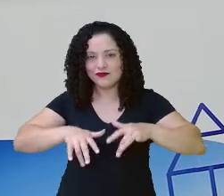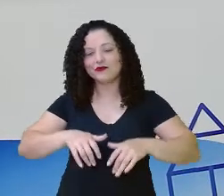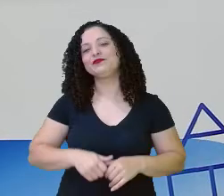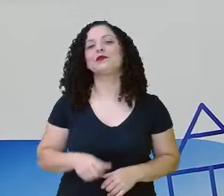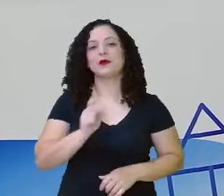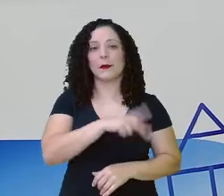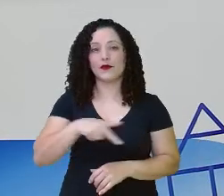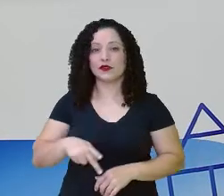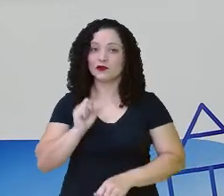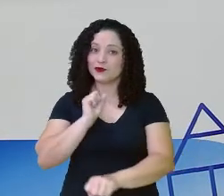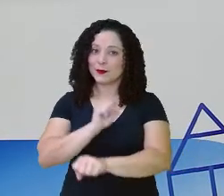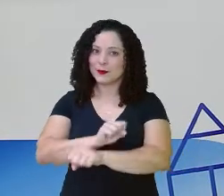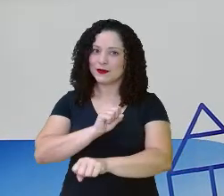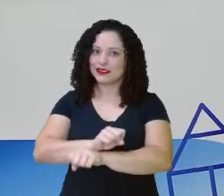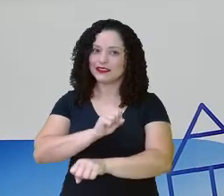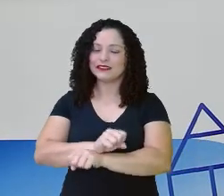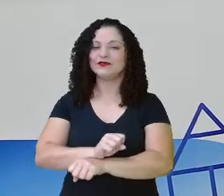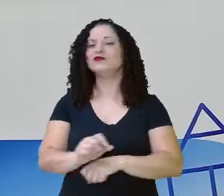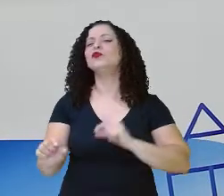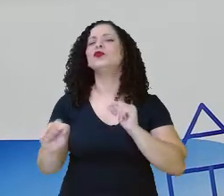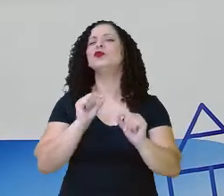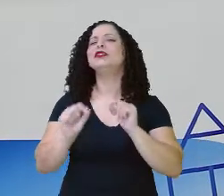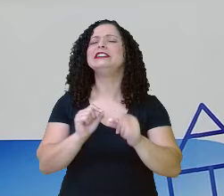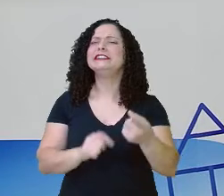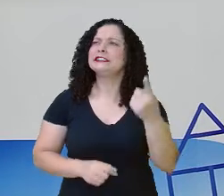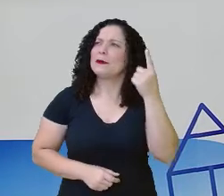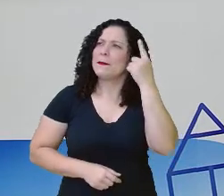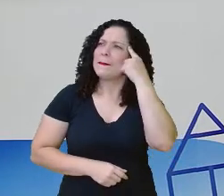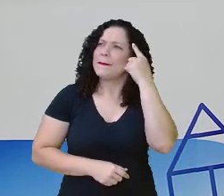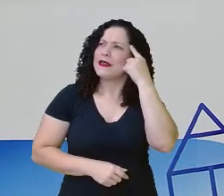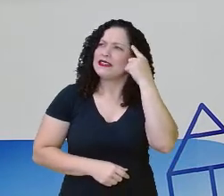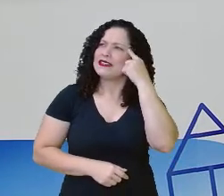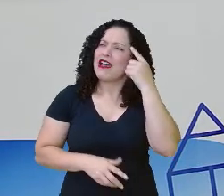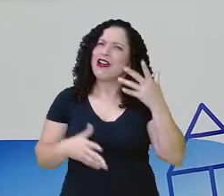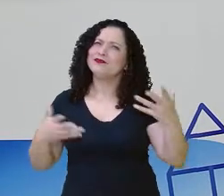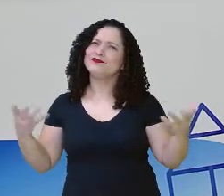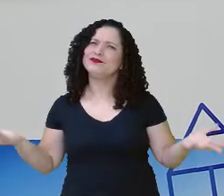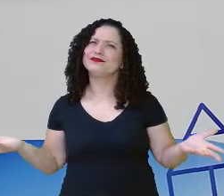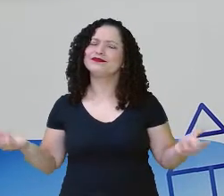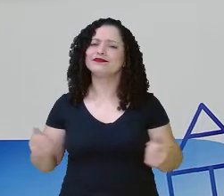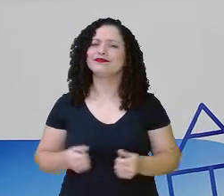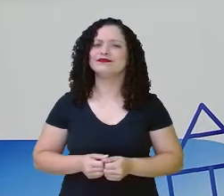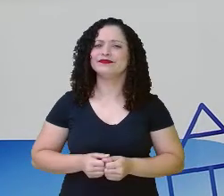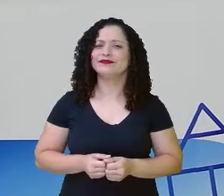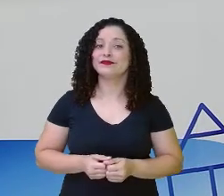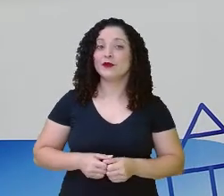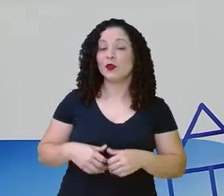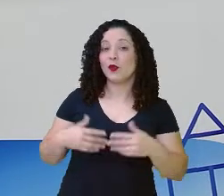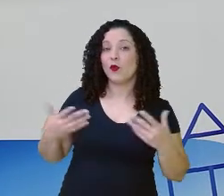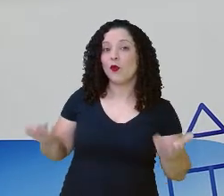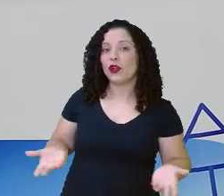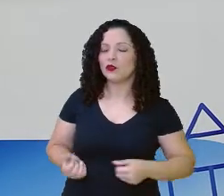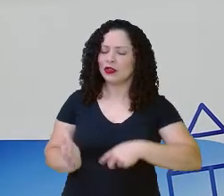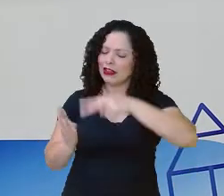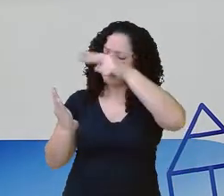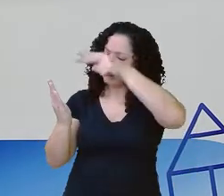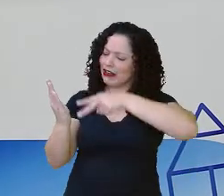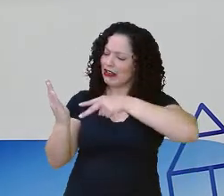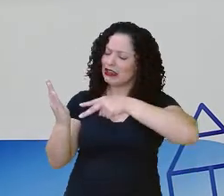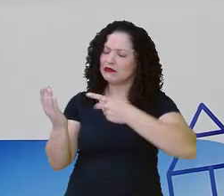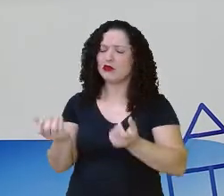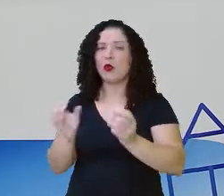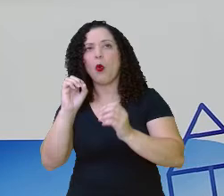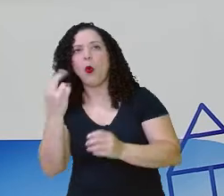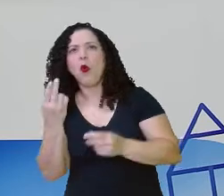ali acompanhando. O que é que você pensa quando você ouve ou quando você lê esse termo,